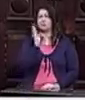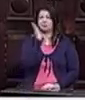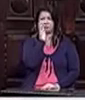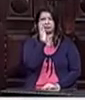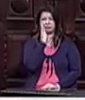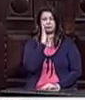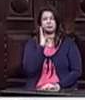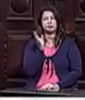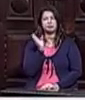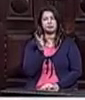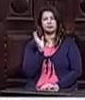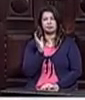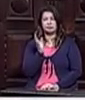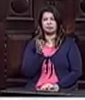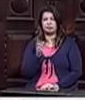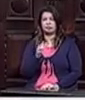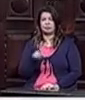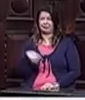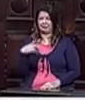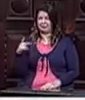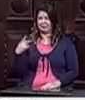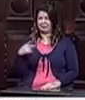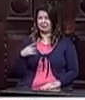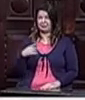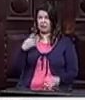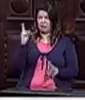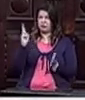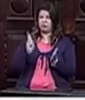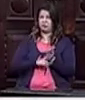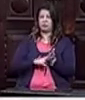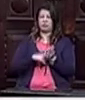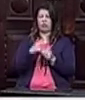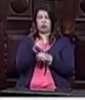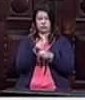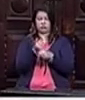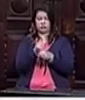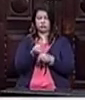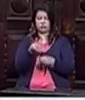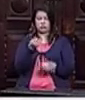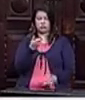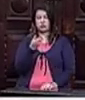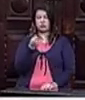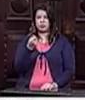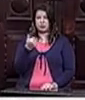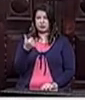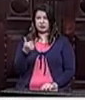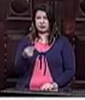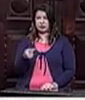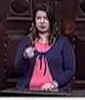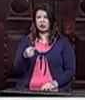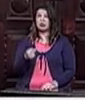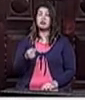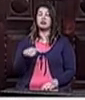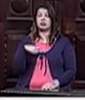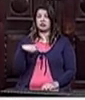déficit quando vocês assumiram em 2007, há 10 anos atrás? Era